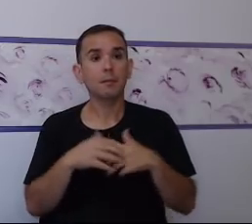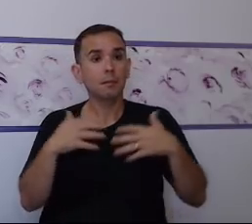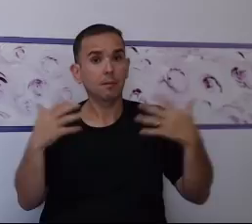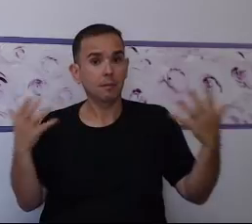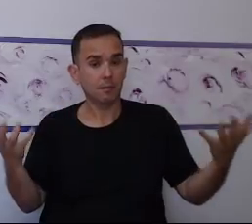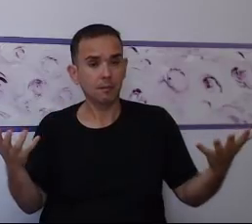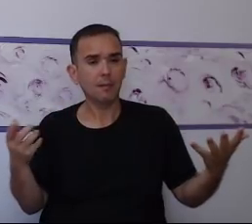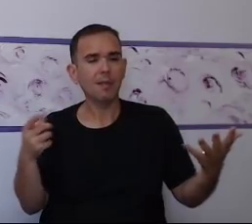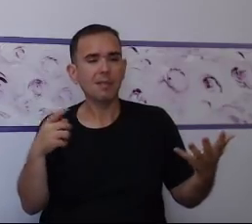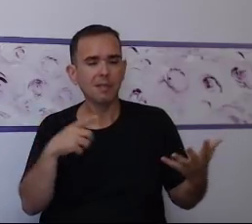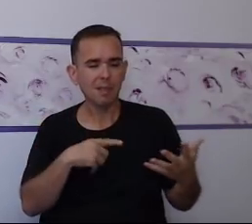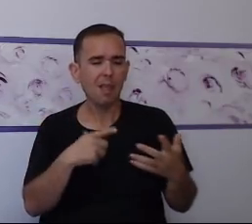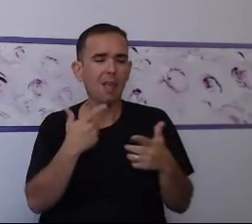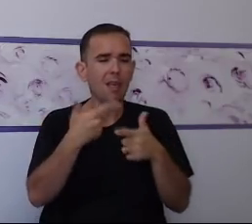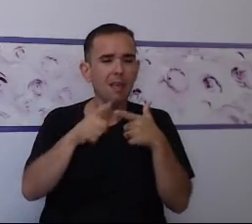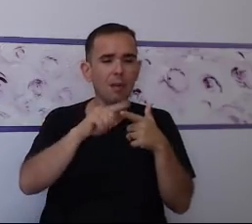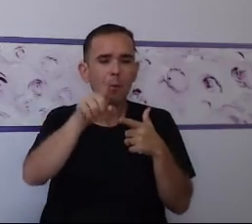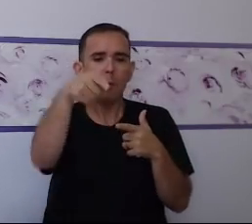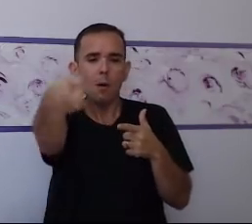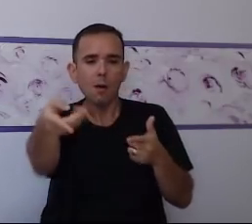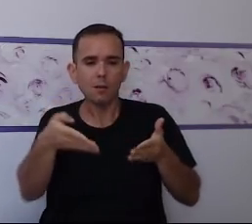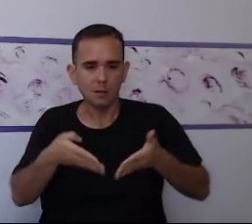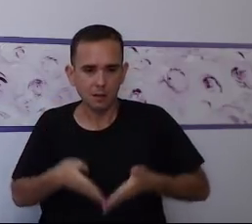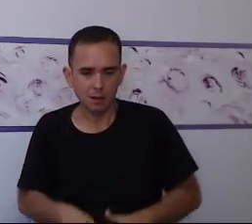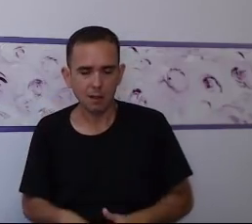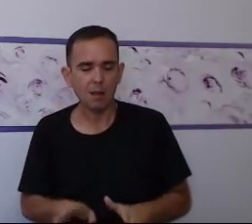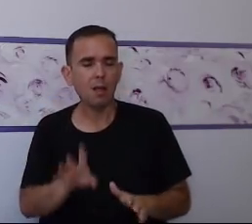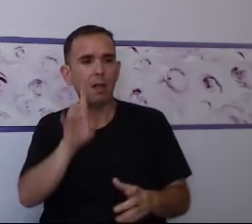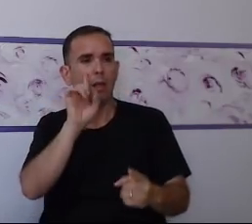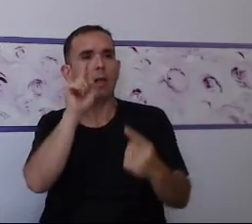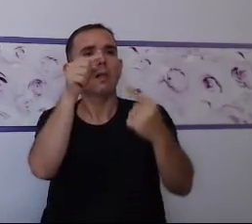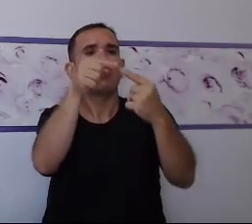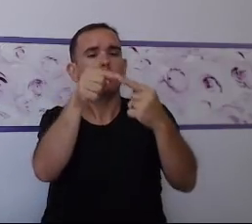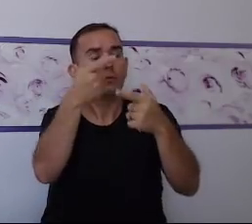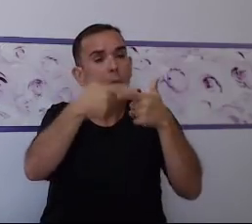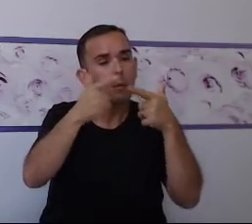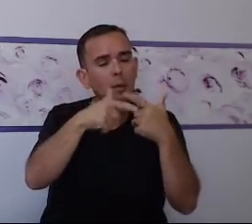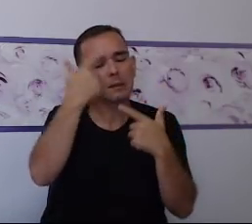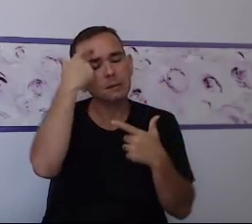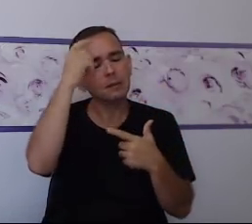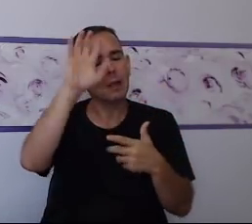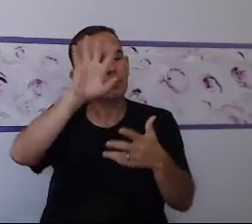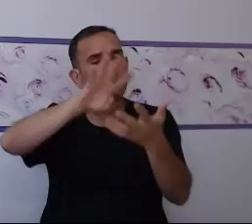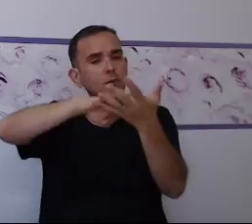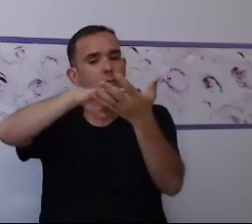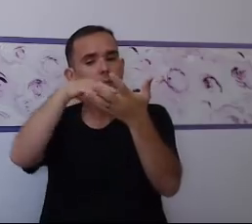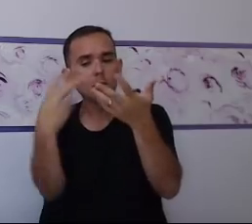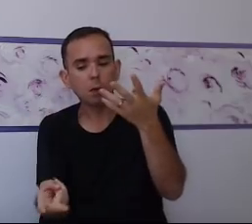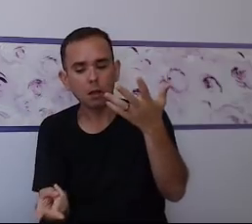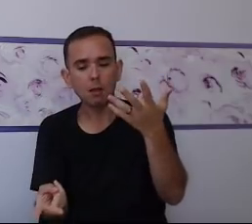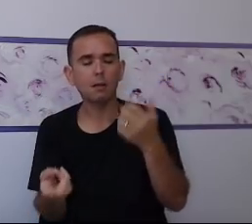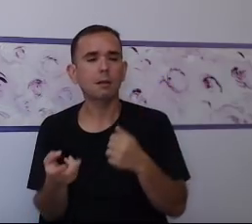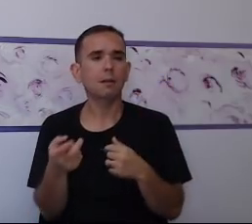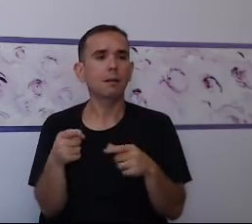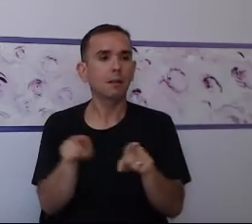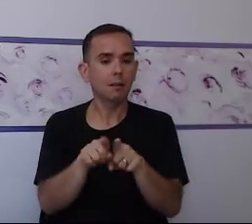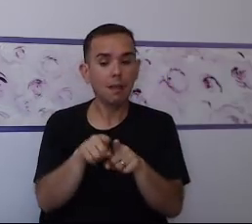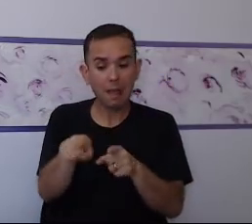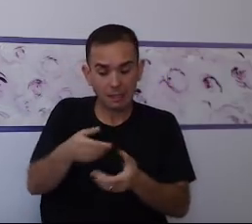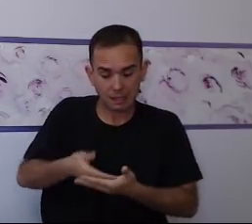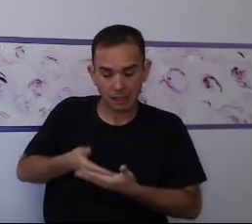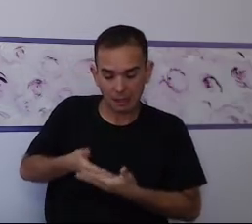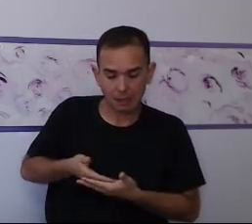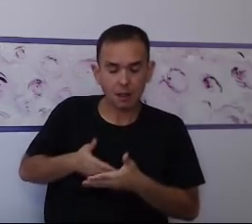Então, temos casos pós-natais também, traumatismos cranianos, às vezes uma queda. Esse bebê,